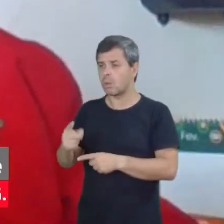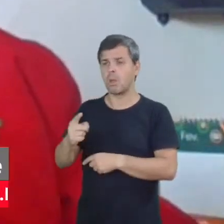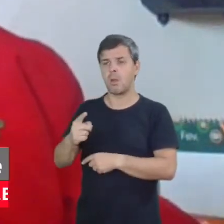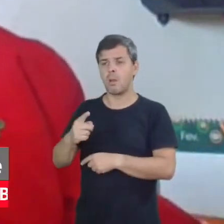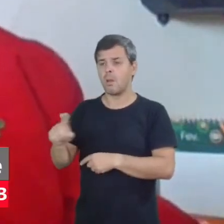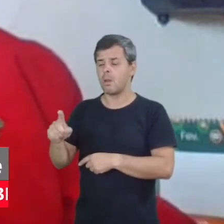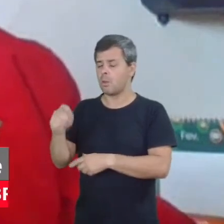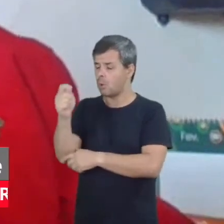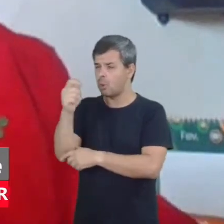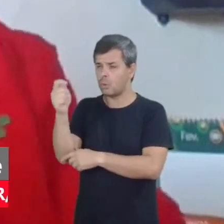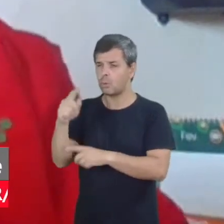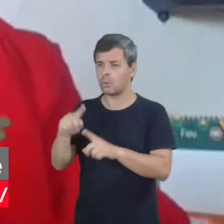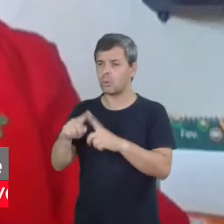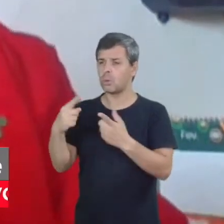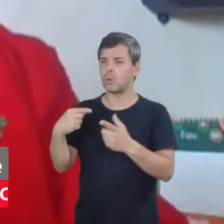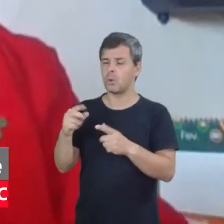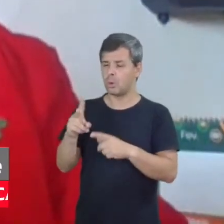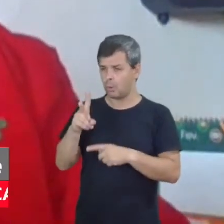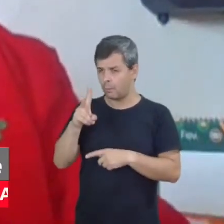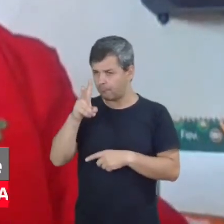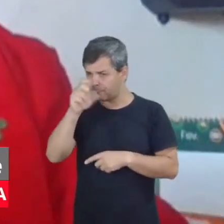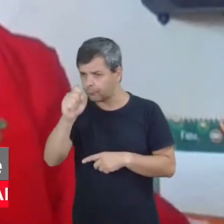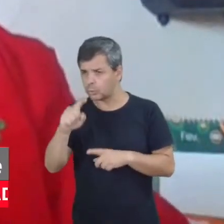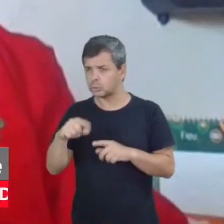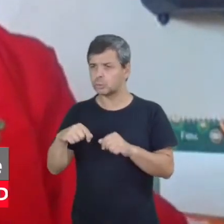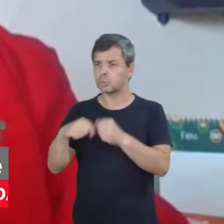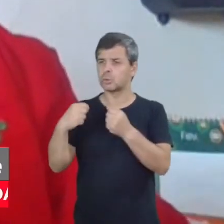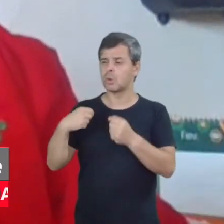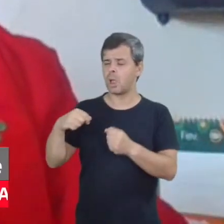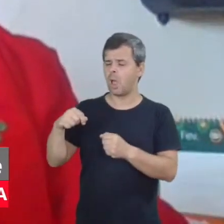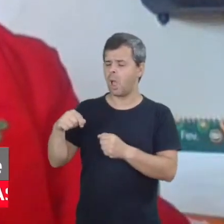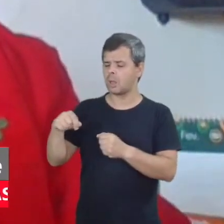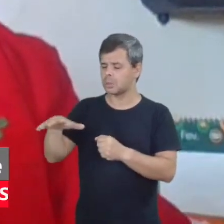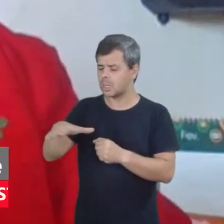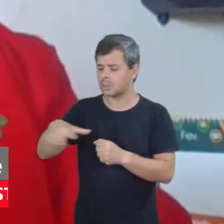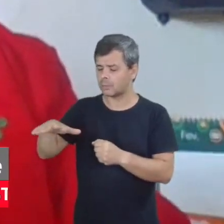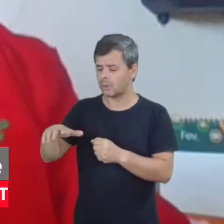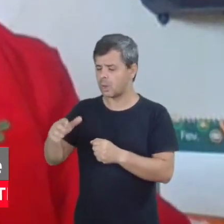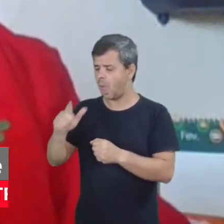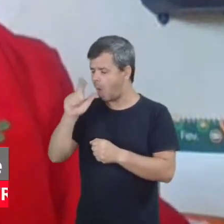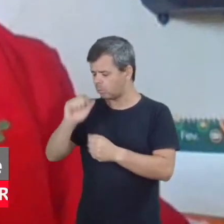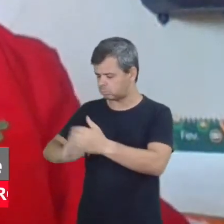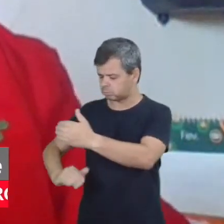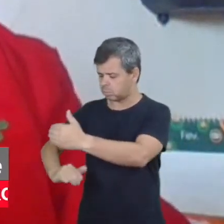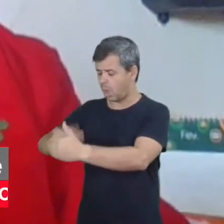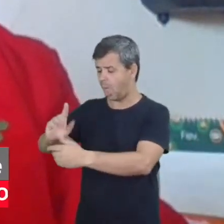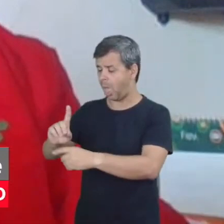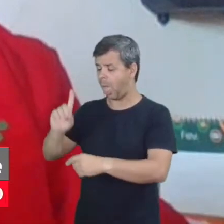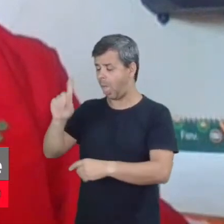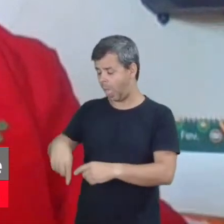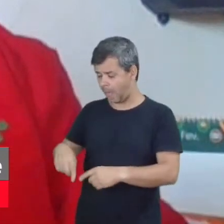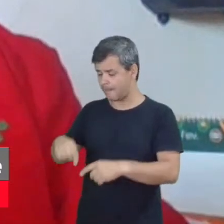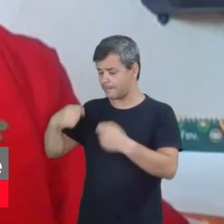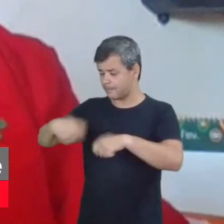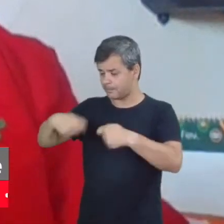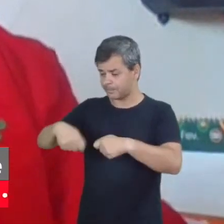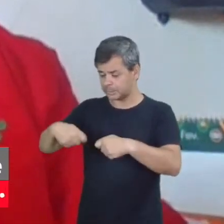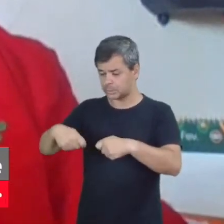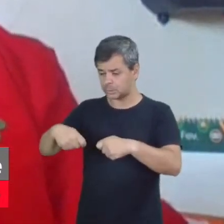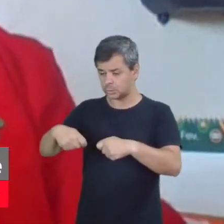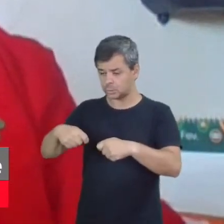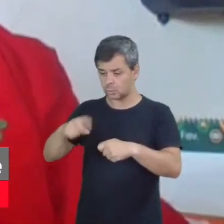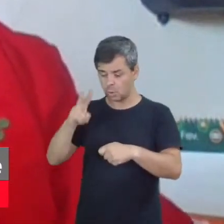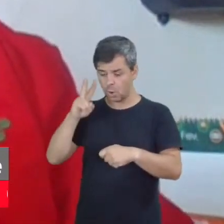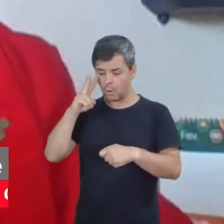depende somente do esforço das nossas áreas de assentamento que foram alagadas. Ele é necessário olhar ao longo do Rio do Sino, ao longo do